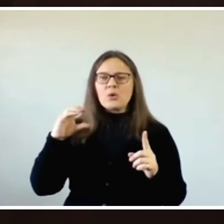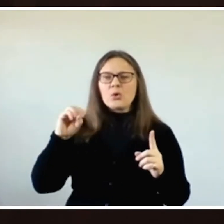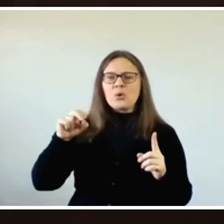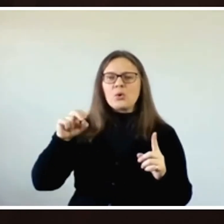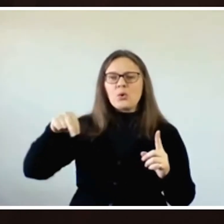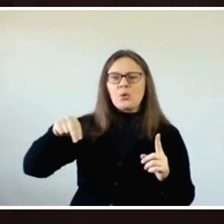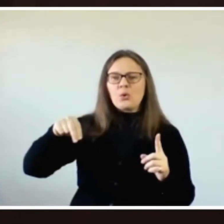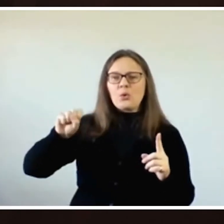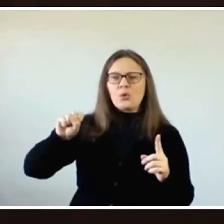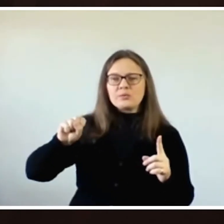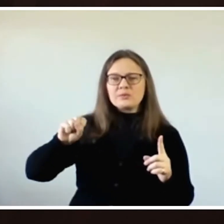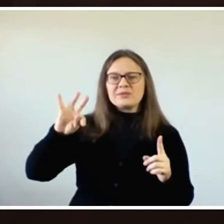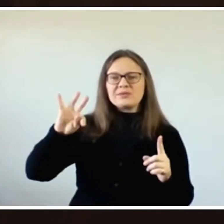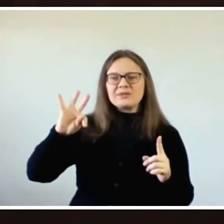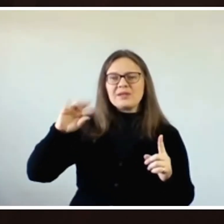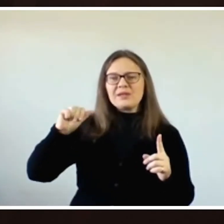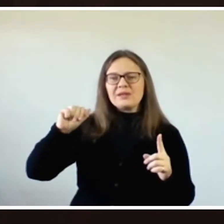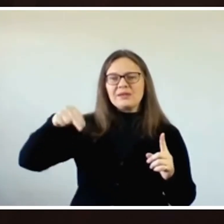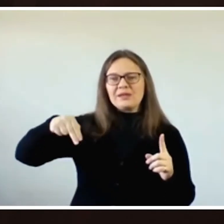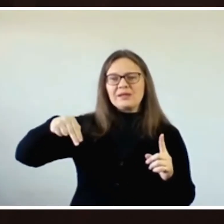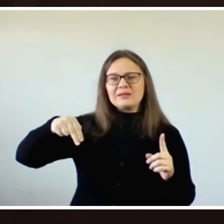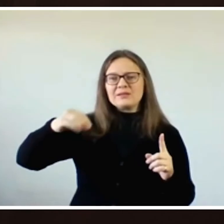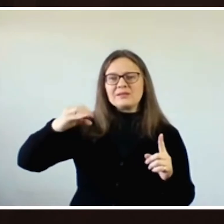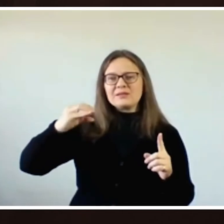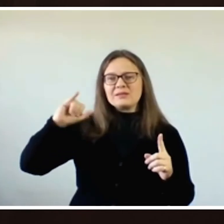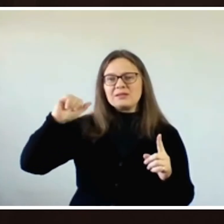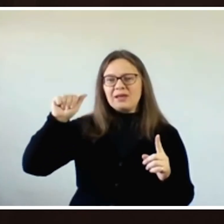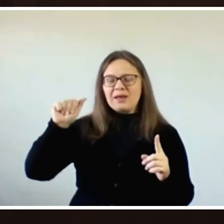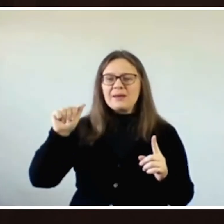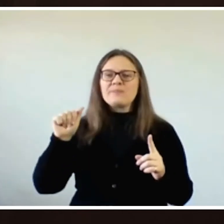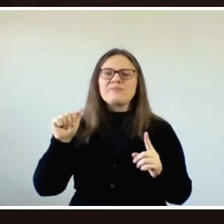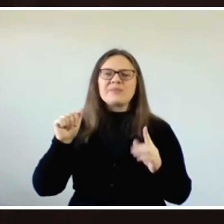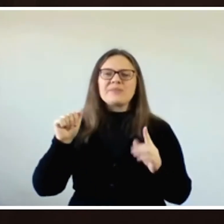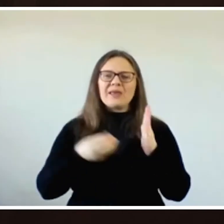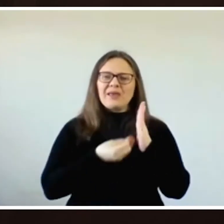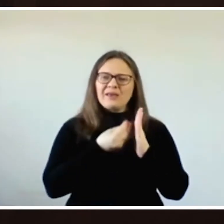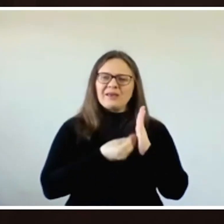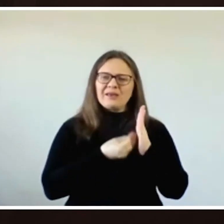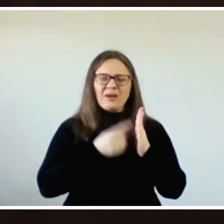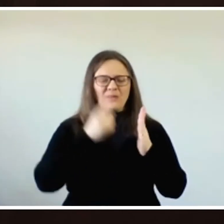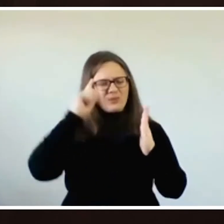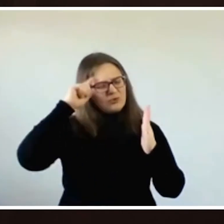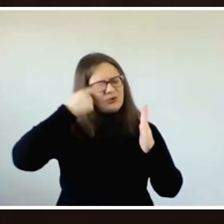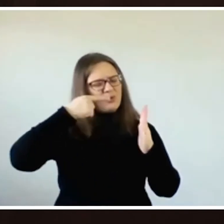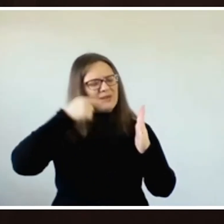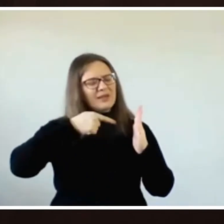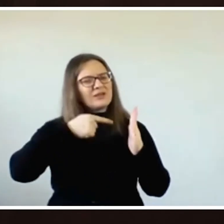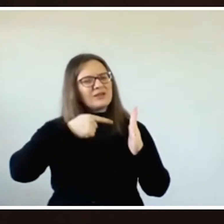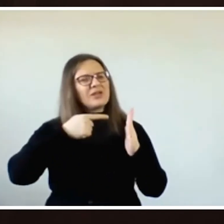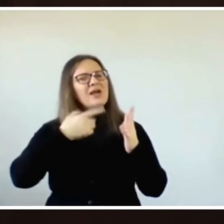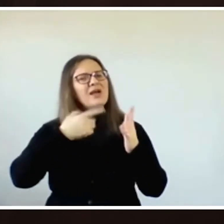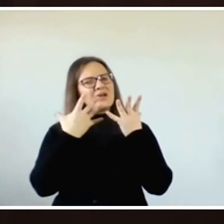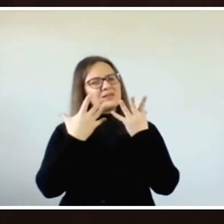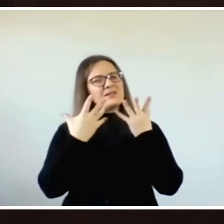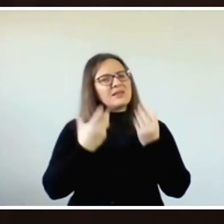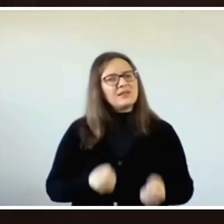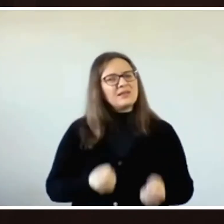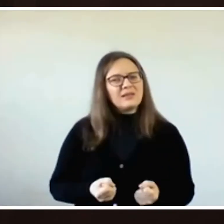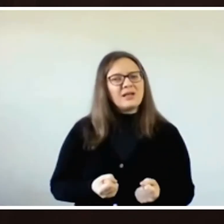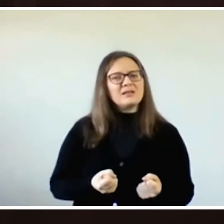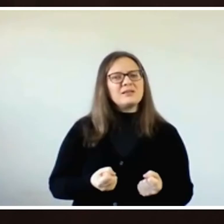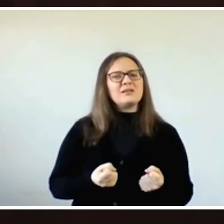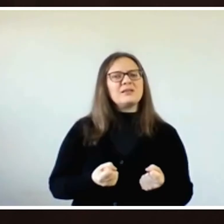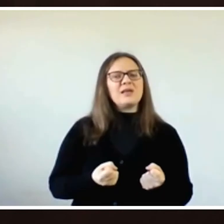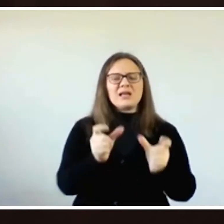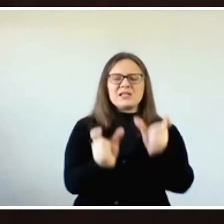imperial e obrigou que a igreja aceitasse de volta os hereges banidos e os